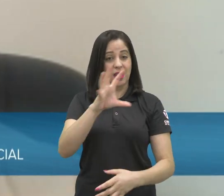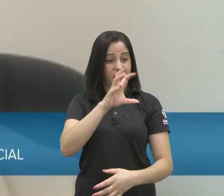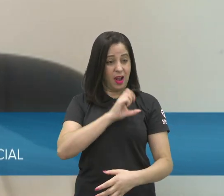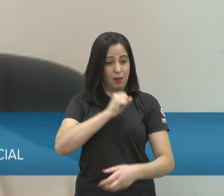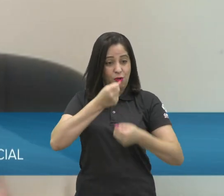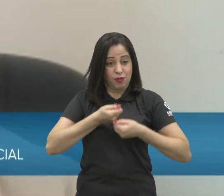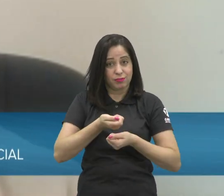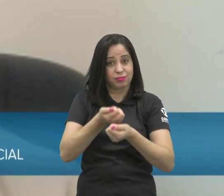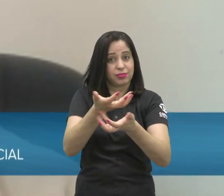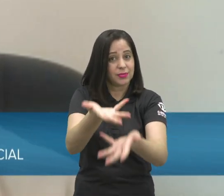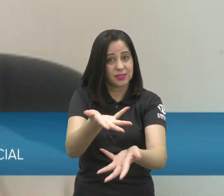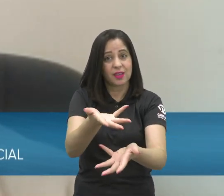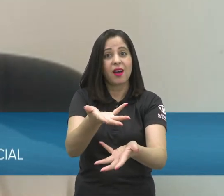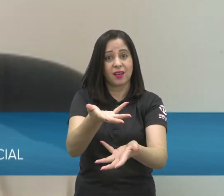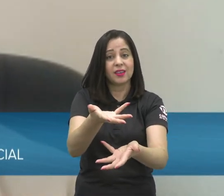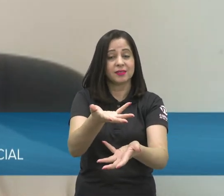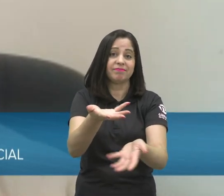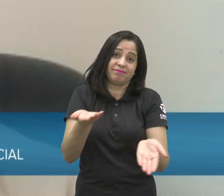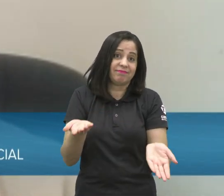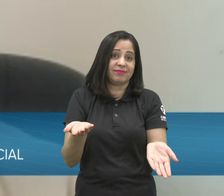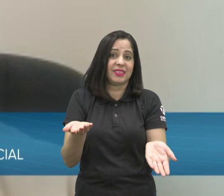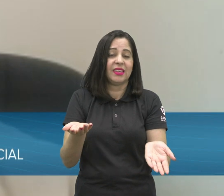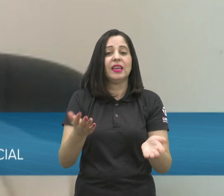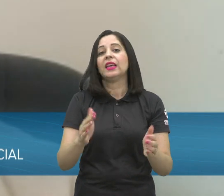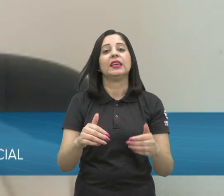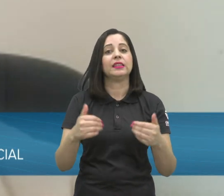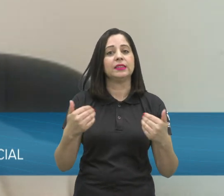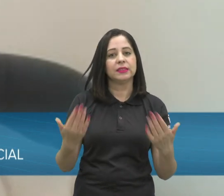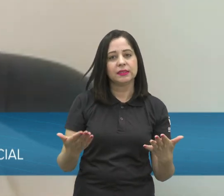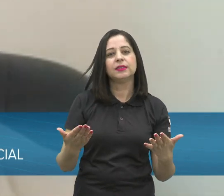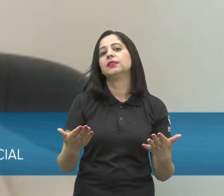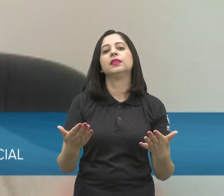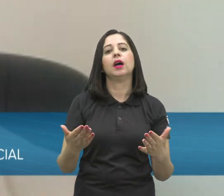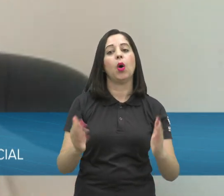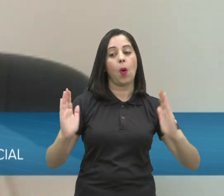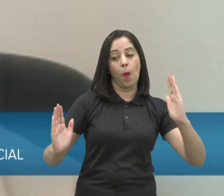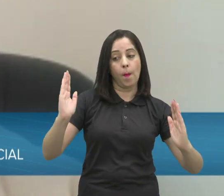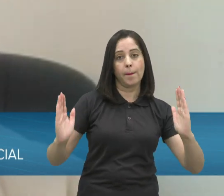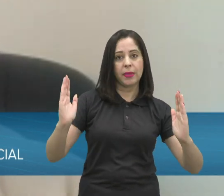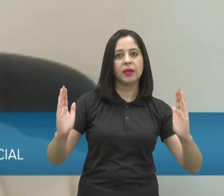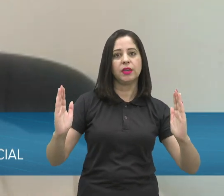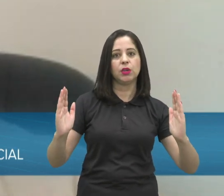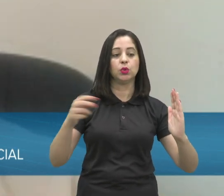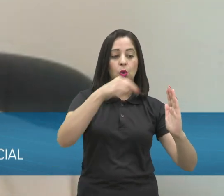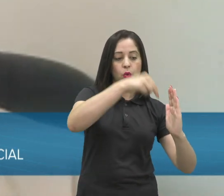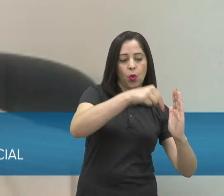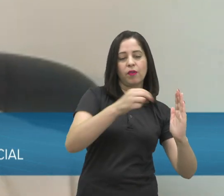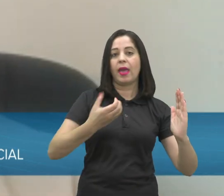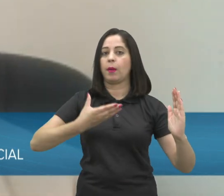ao próximo, da empatia, é um exercício pleno da própria humanidade. Então, nessas datas de janeiro e dezembro, que a humanidade está